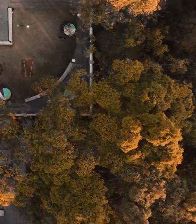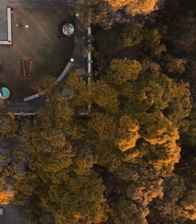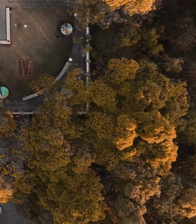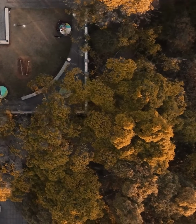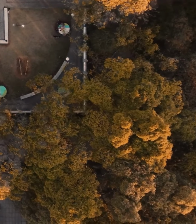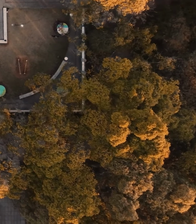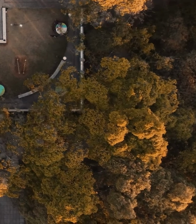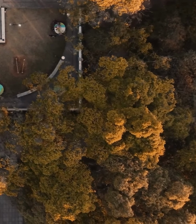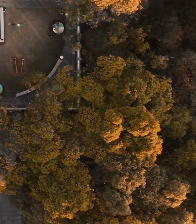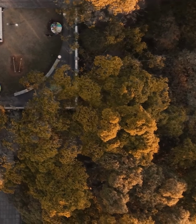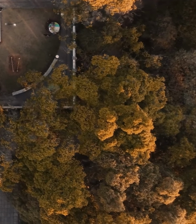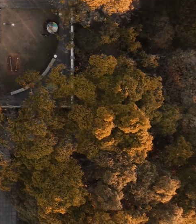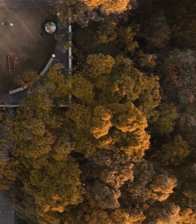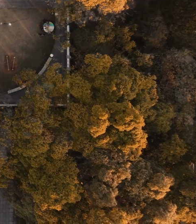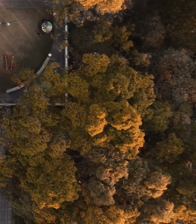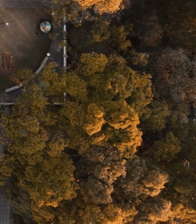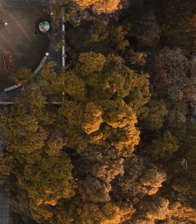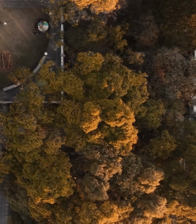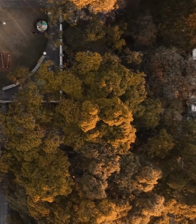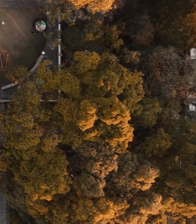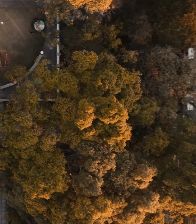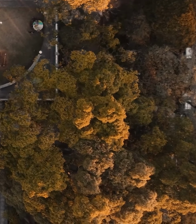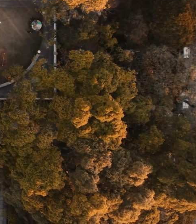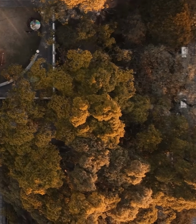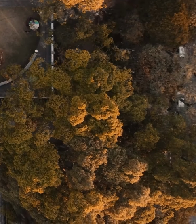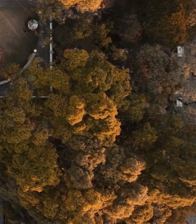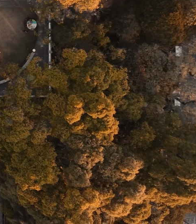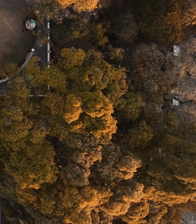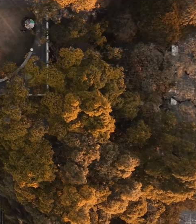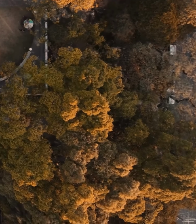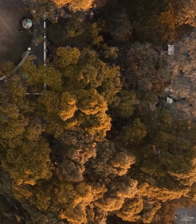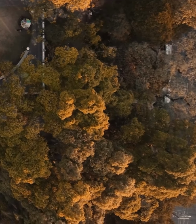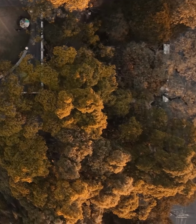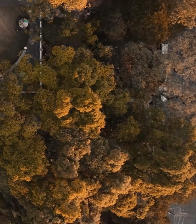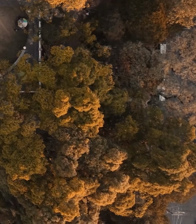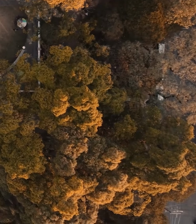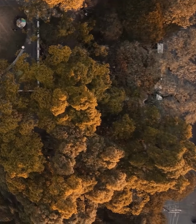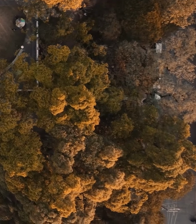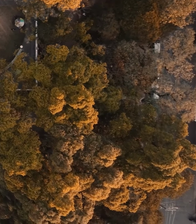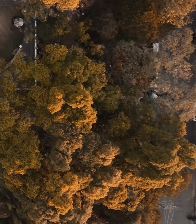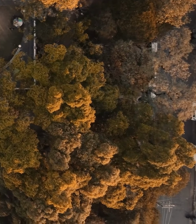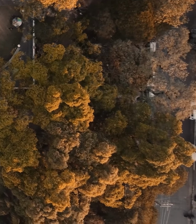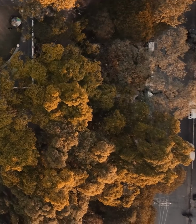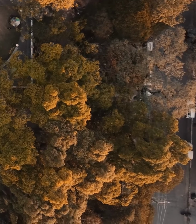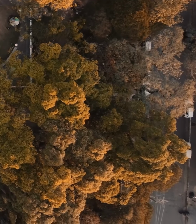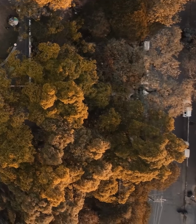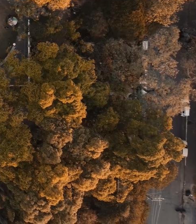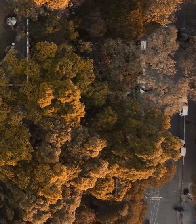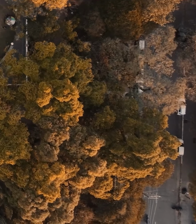Bitar. Pré-produção, Paola Buoro, Silvia Santana, Júlia Miranda e Alice